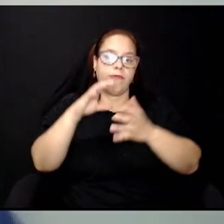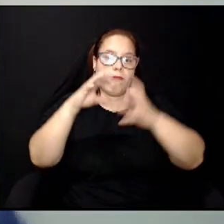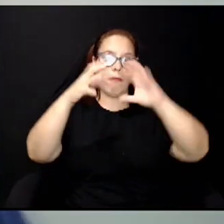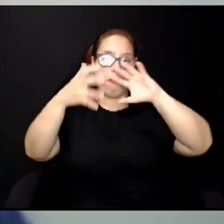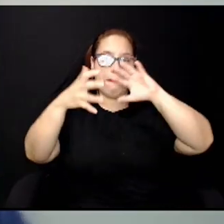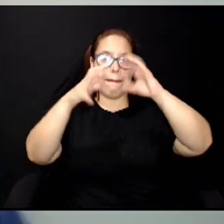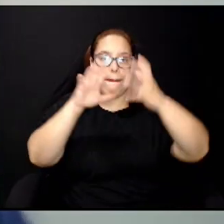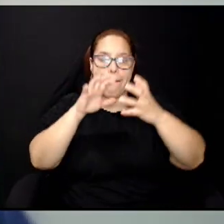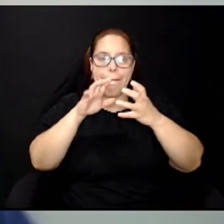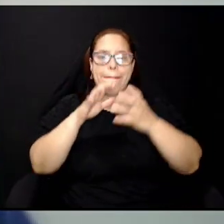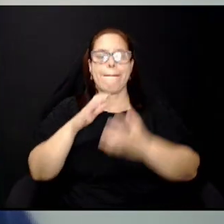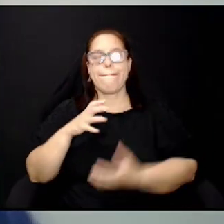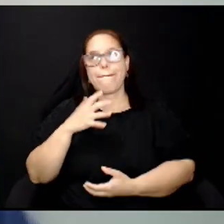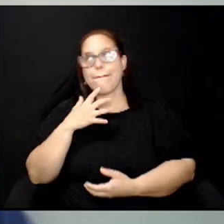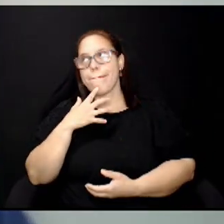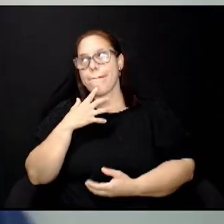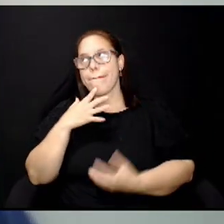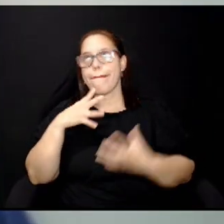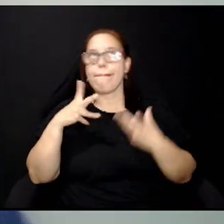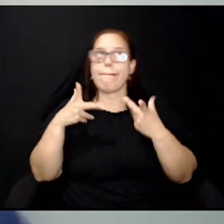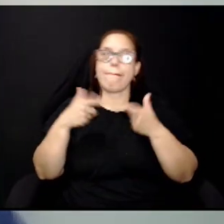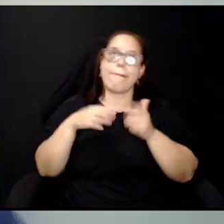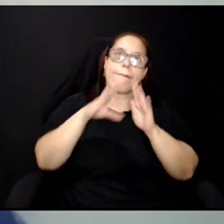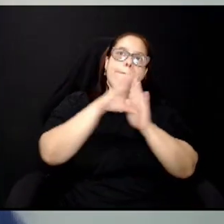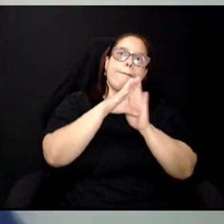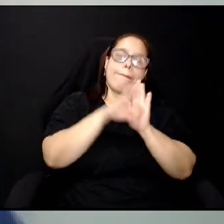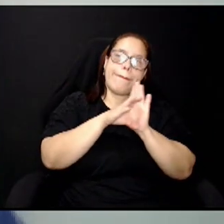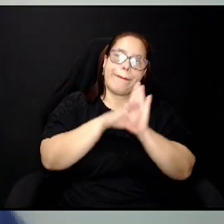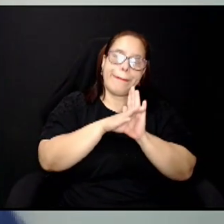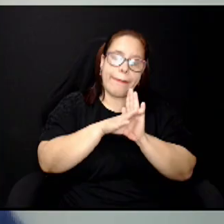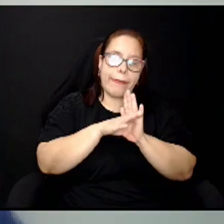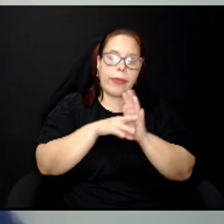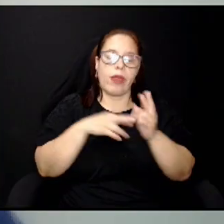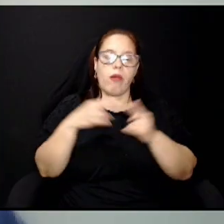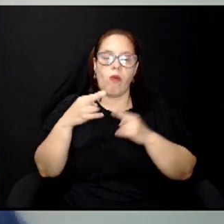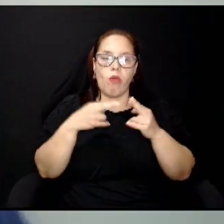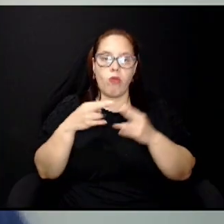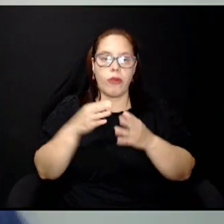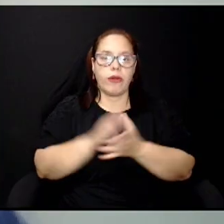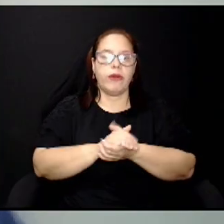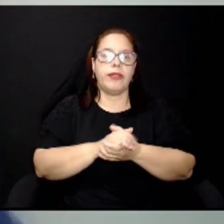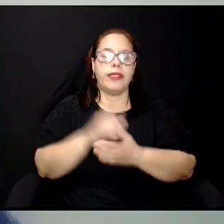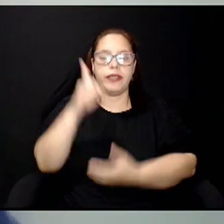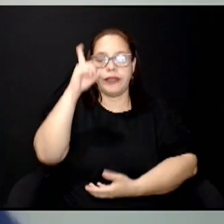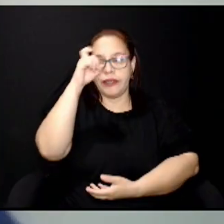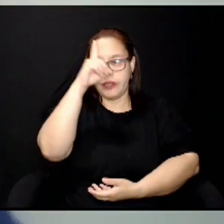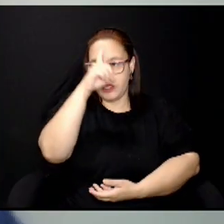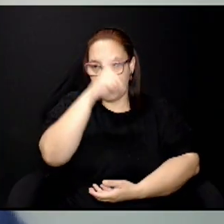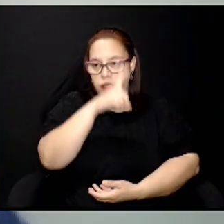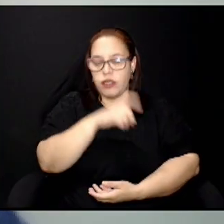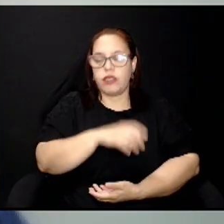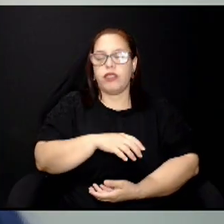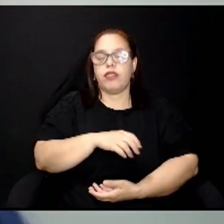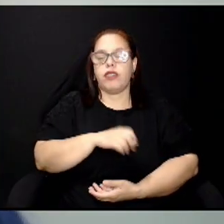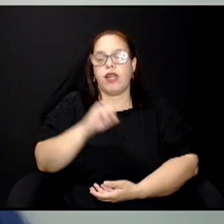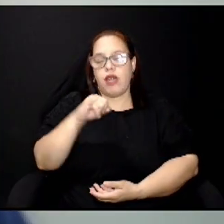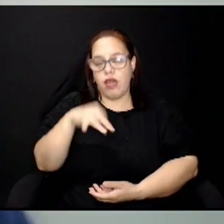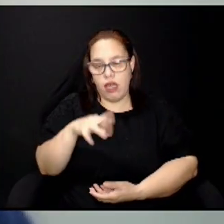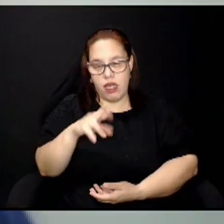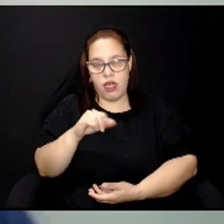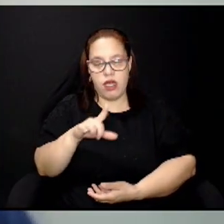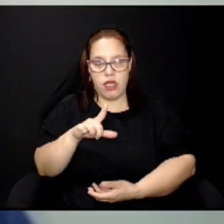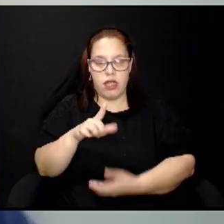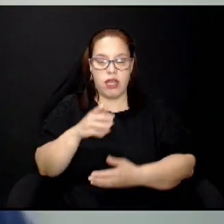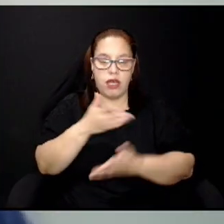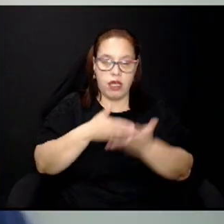climáticas, todos os conceitos a elas relacionados são conceitos muito complexos, interdisciplinares. Então, todos